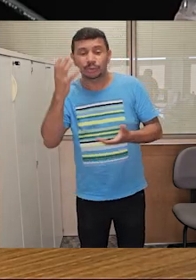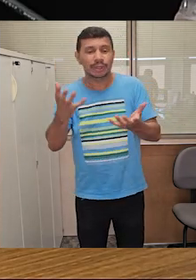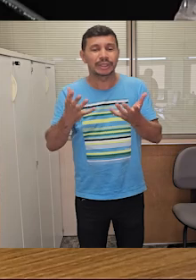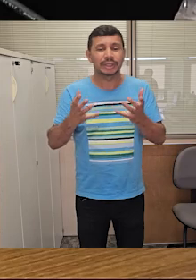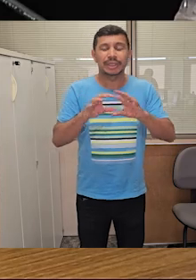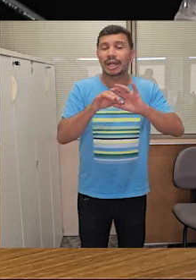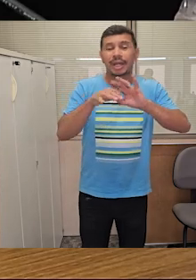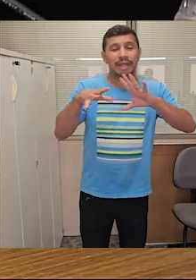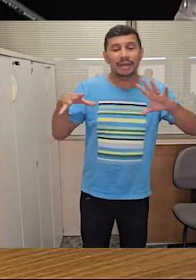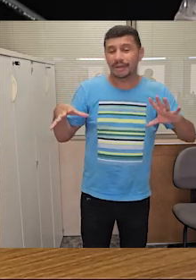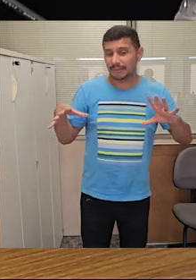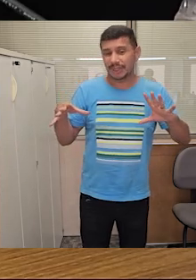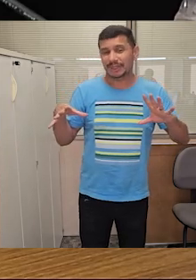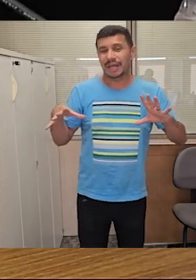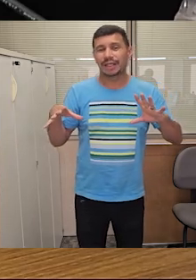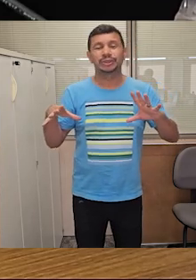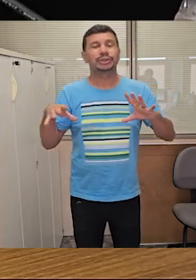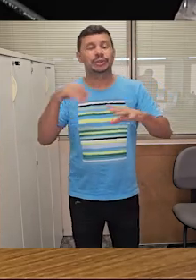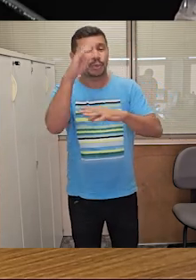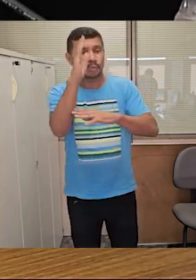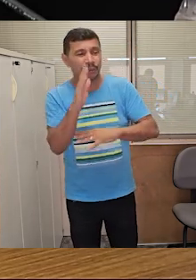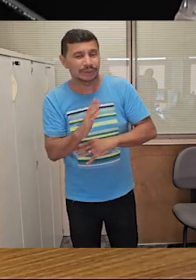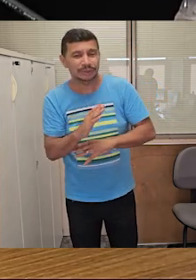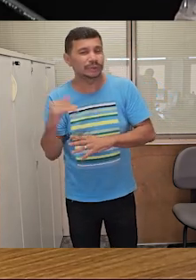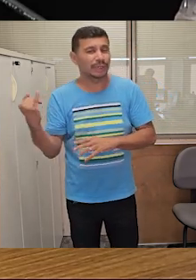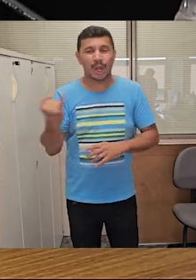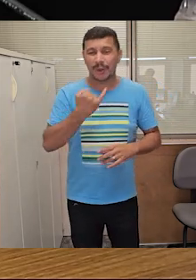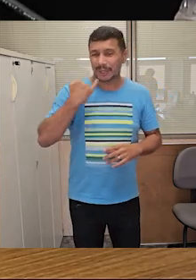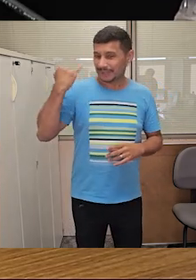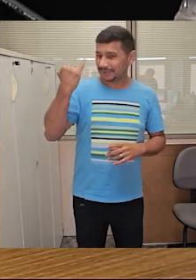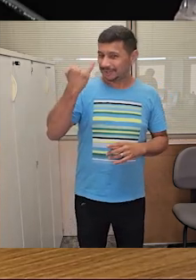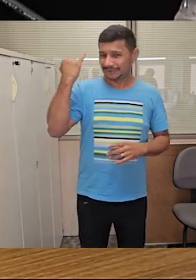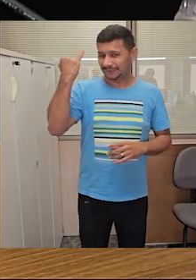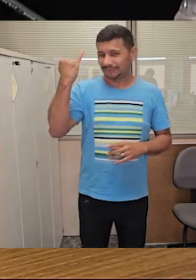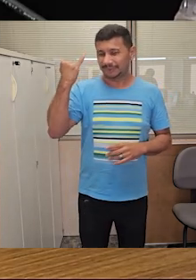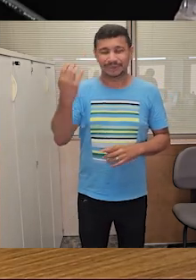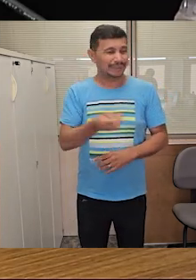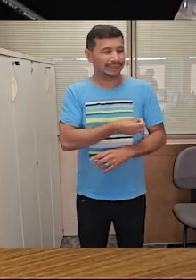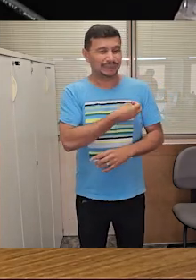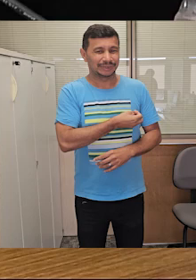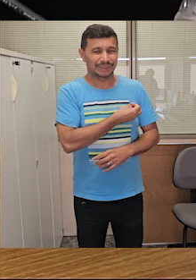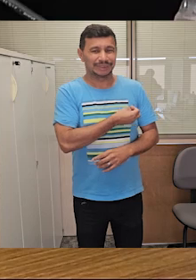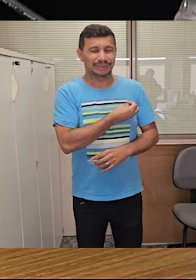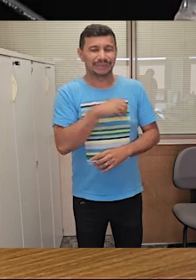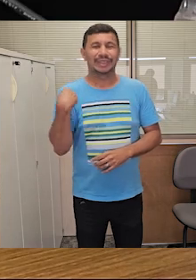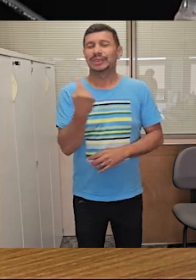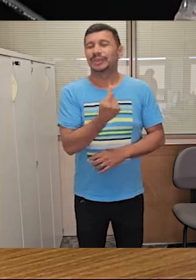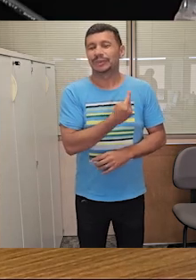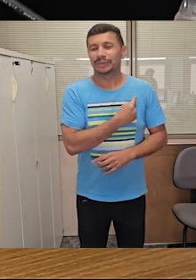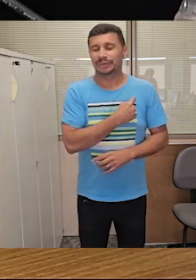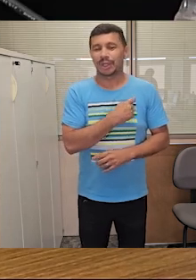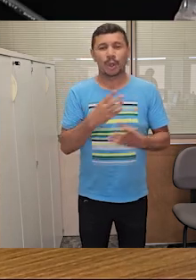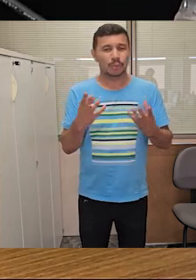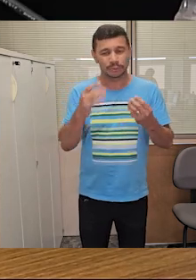que quer um mínimo de liberdade. Então, a democracia ela é fundamental para as nossas vidas.